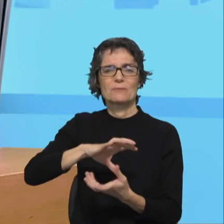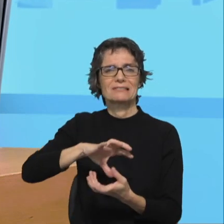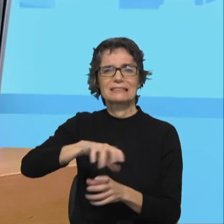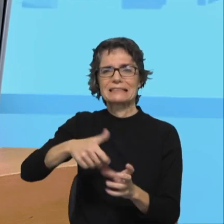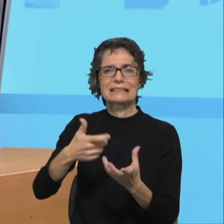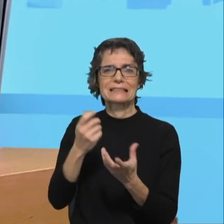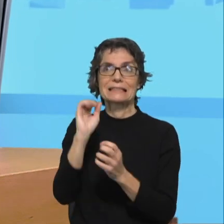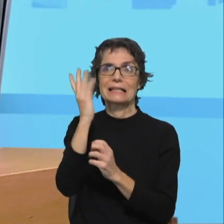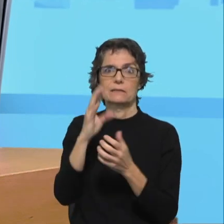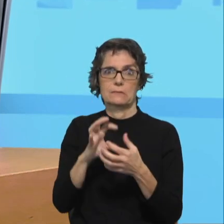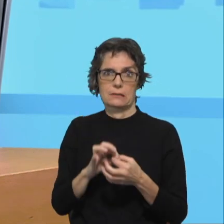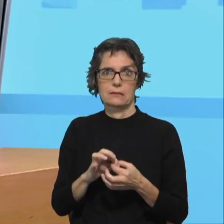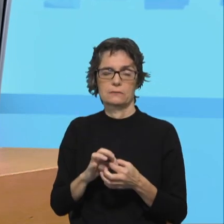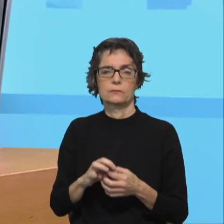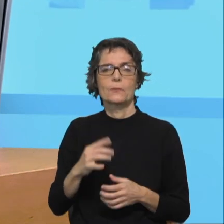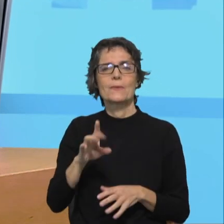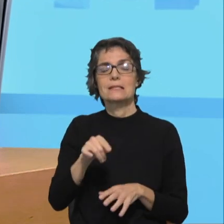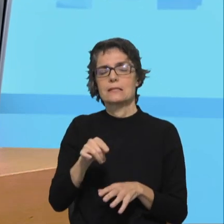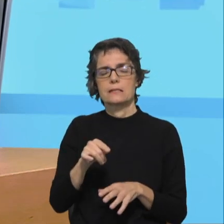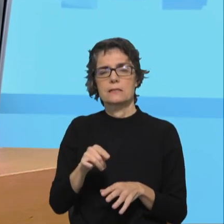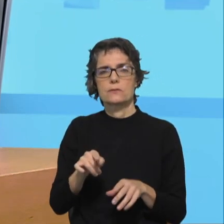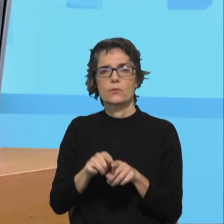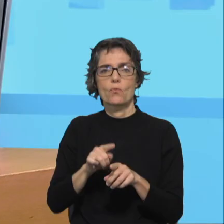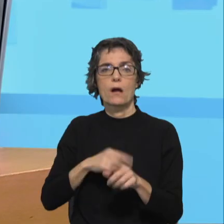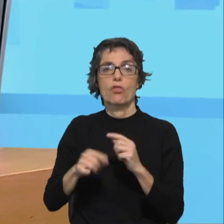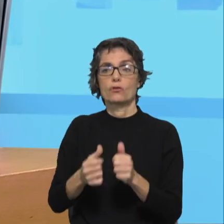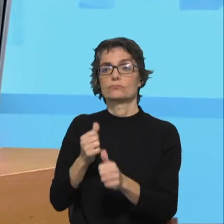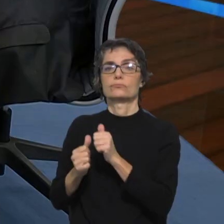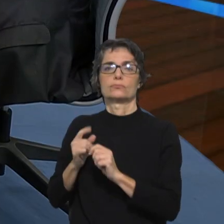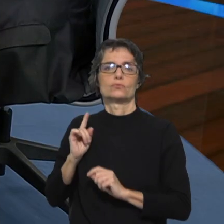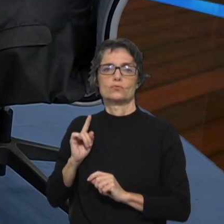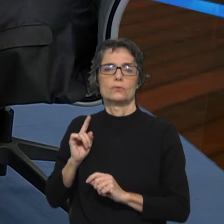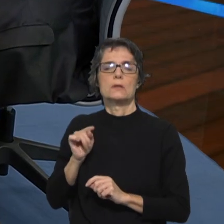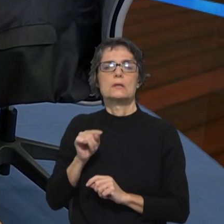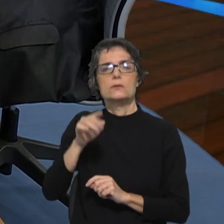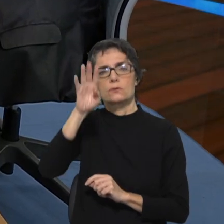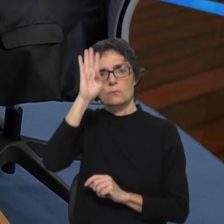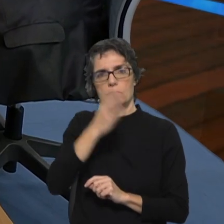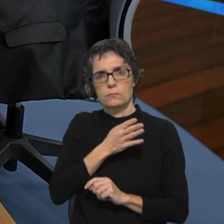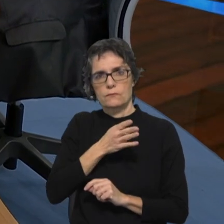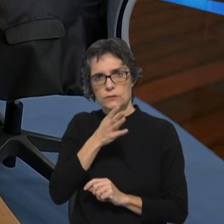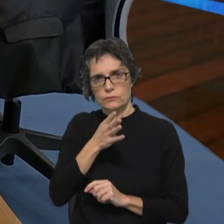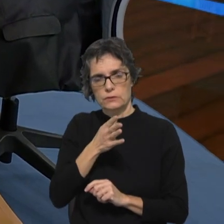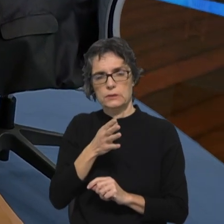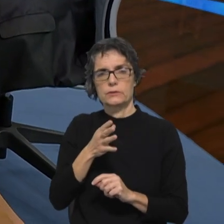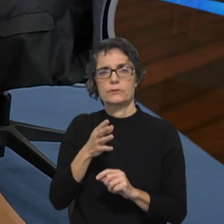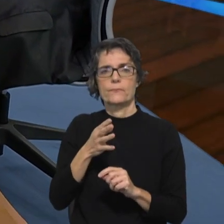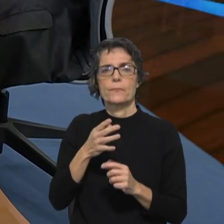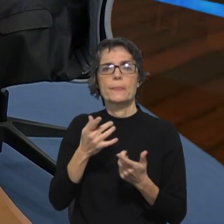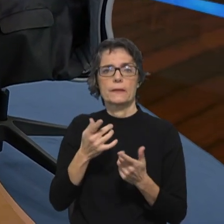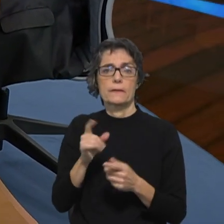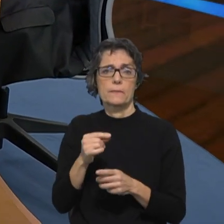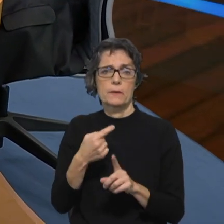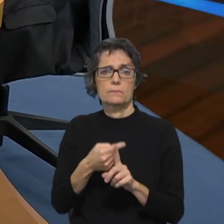voltar ao período anterior a estes dois séculos. Portanto, a mensagem do Papa começa por salientar o positivo